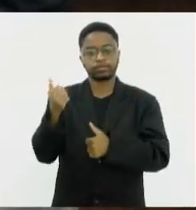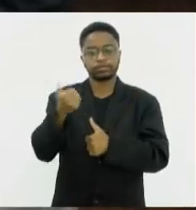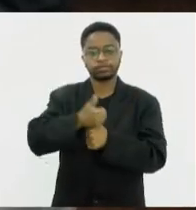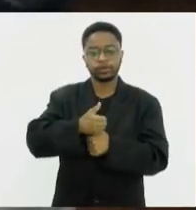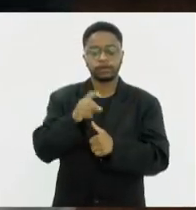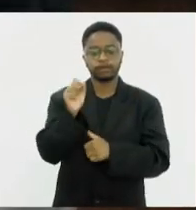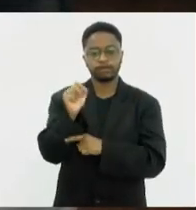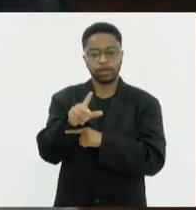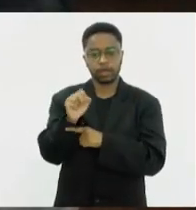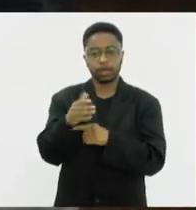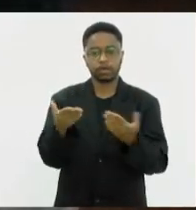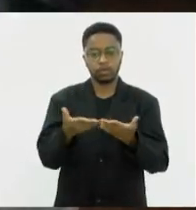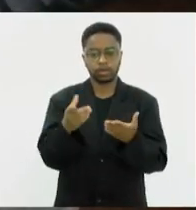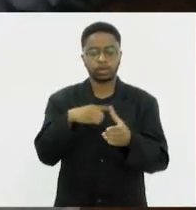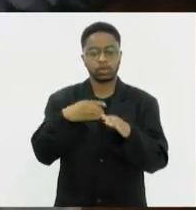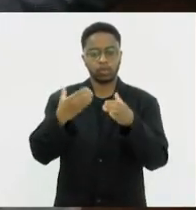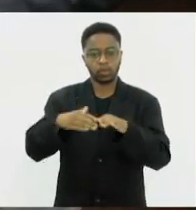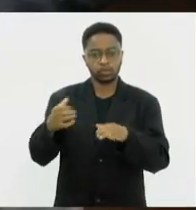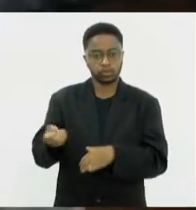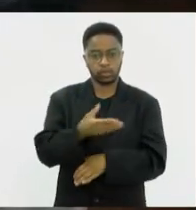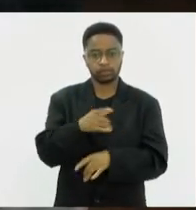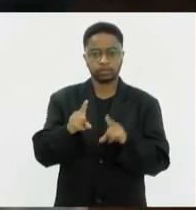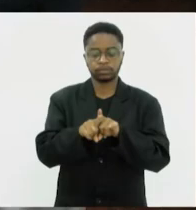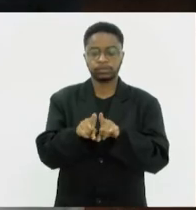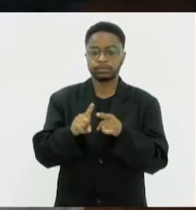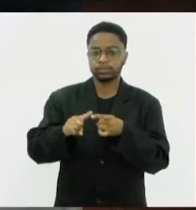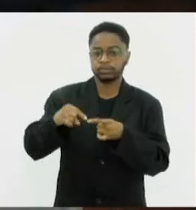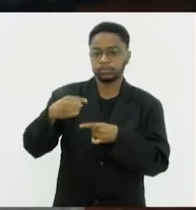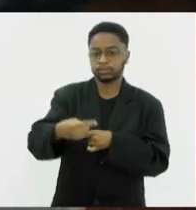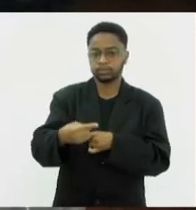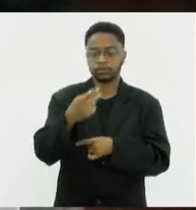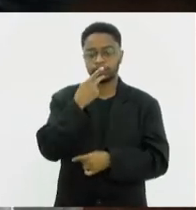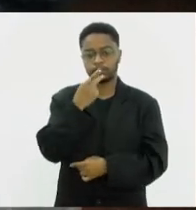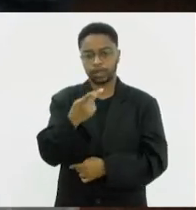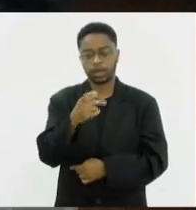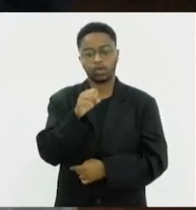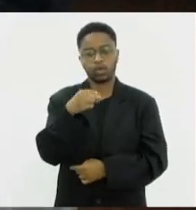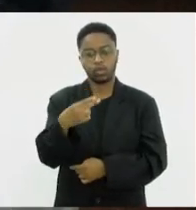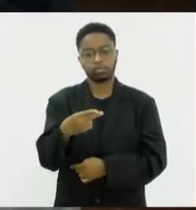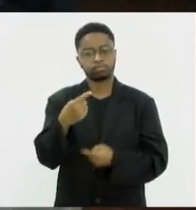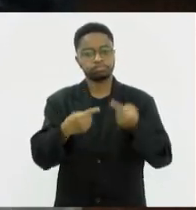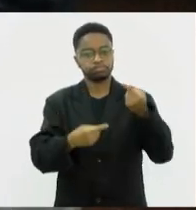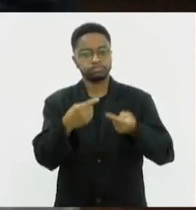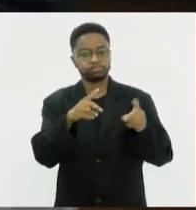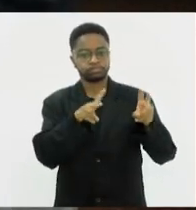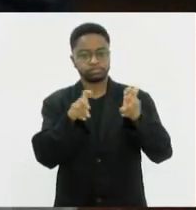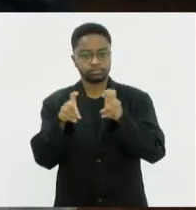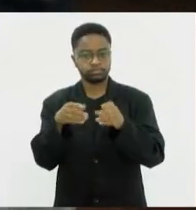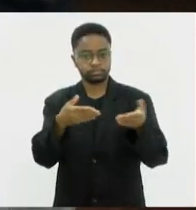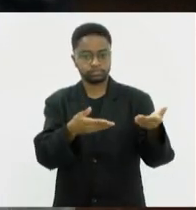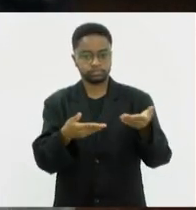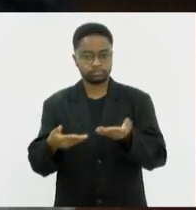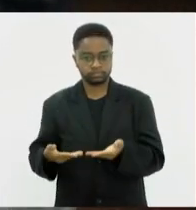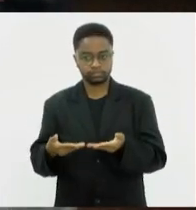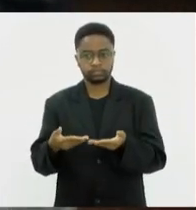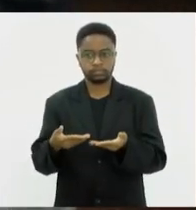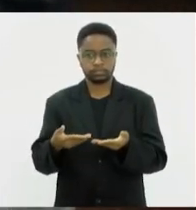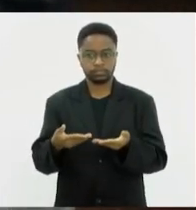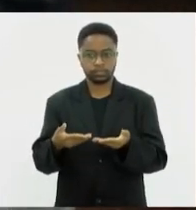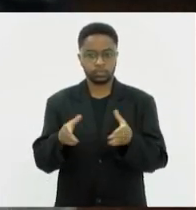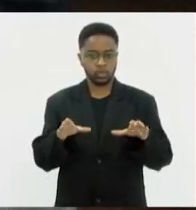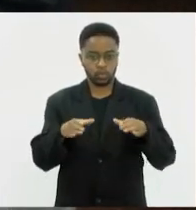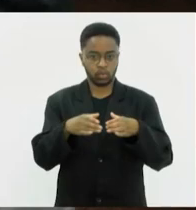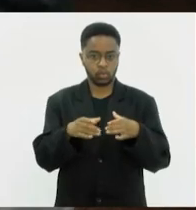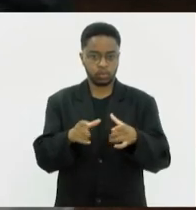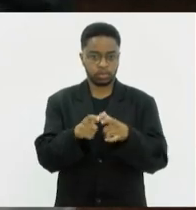aproveitando esse concurso, e depois vai falar ou enfrentar a temática da convocação de um de um universo